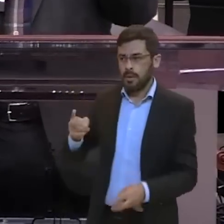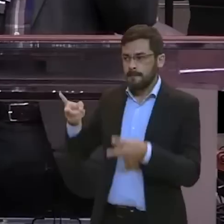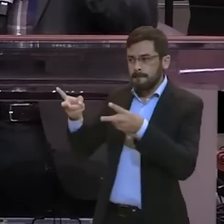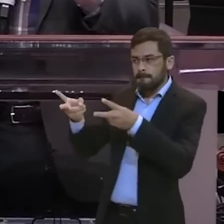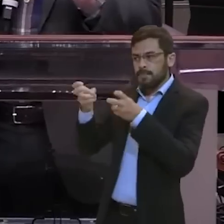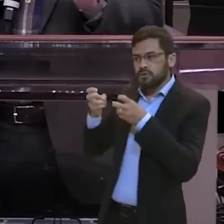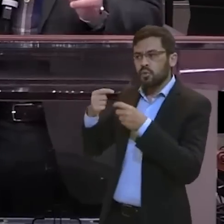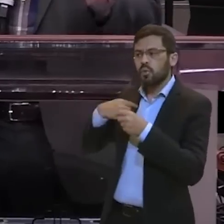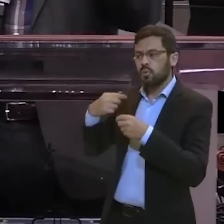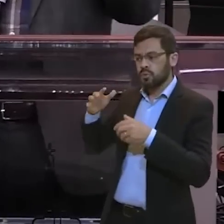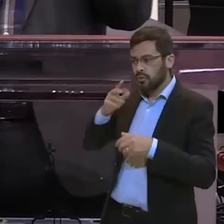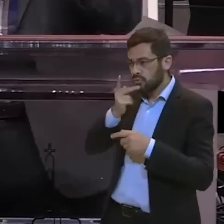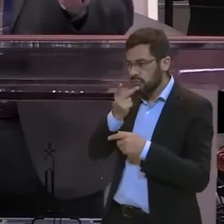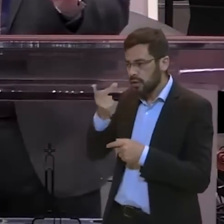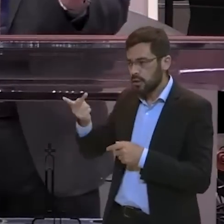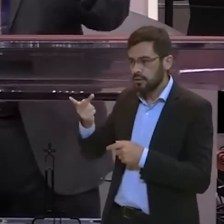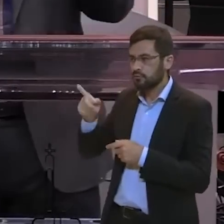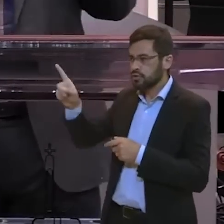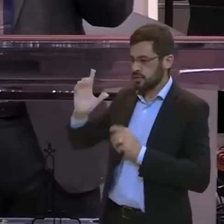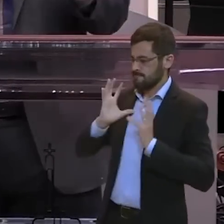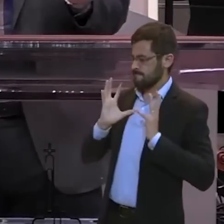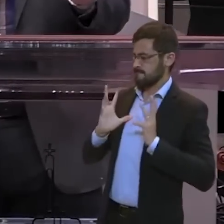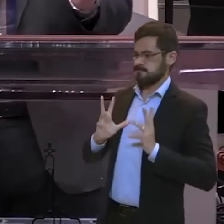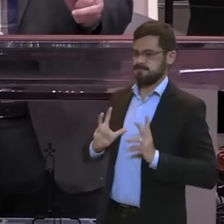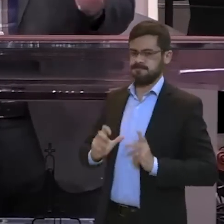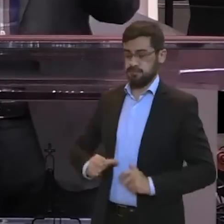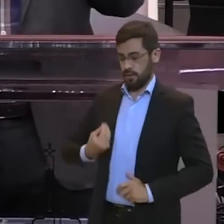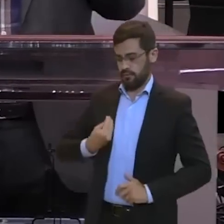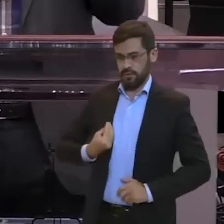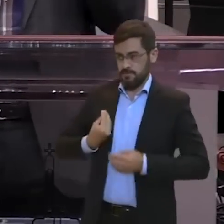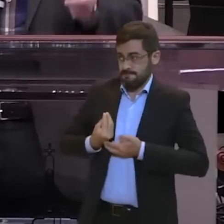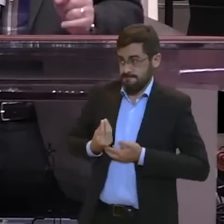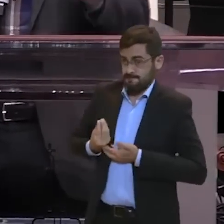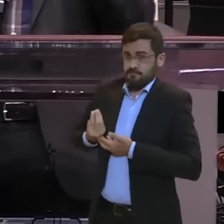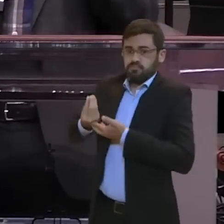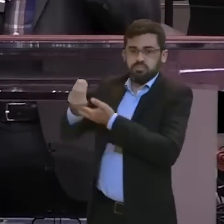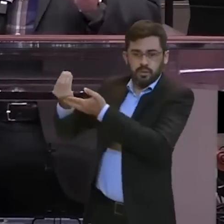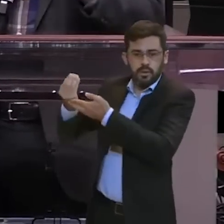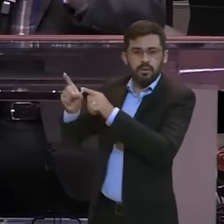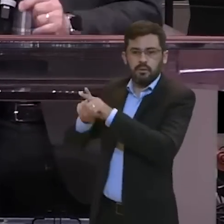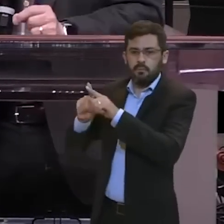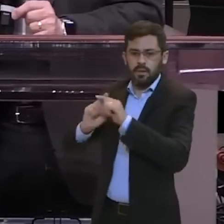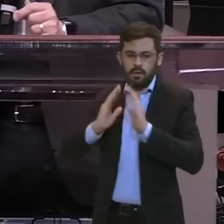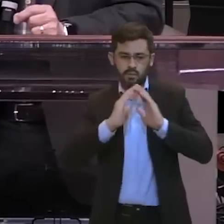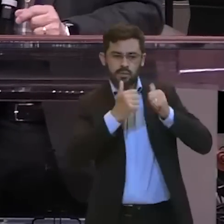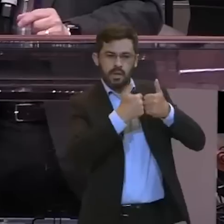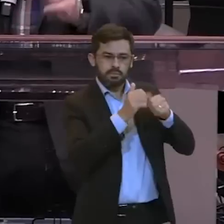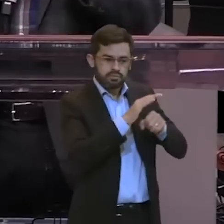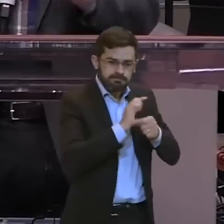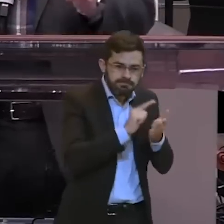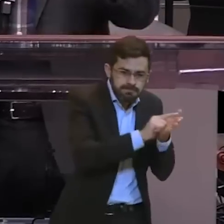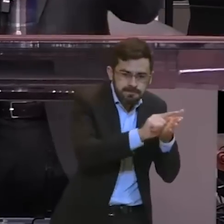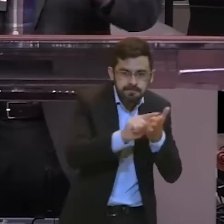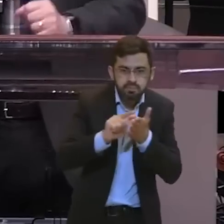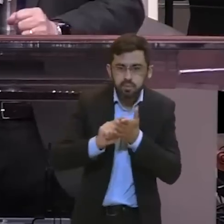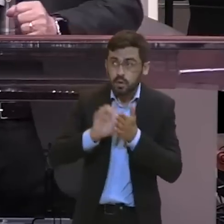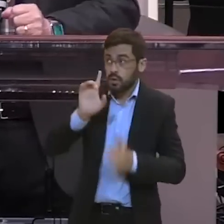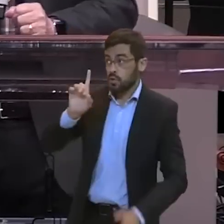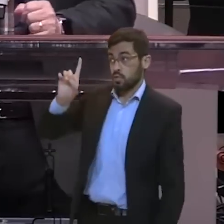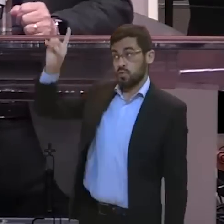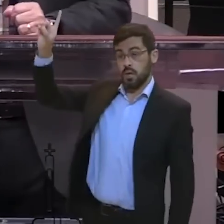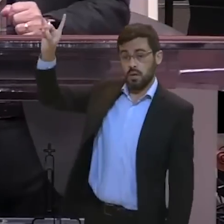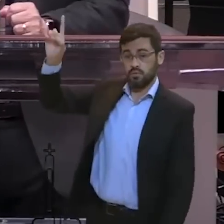escutem-me, levitas, consagrem-se agora e consagrem o templo do Senhor, o Deus dos